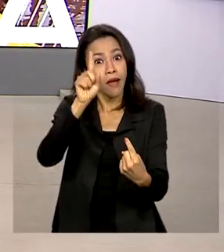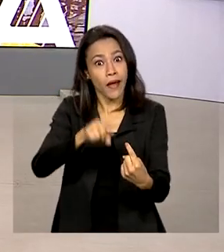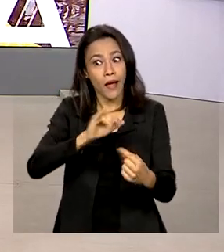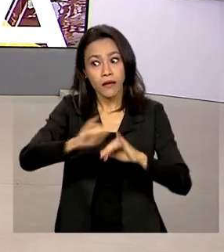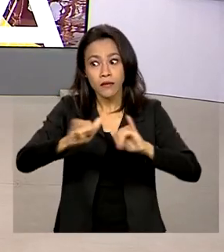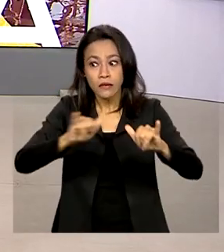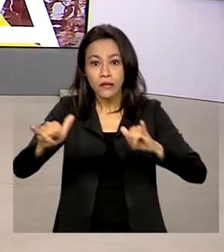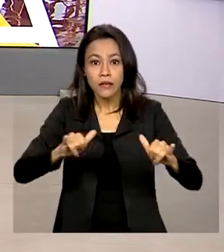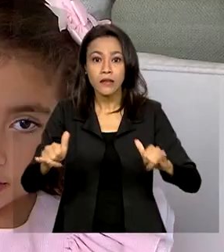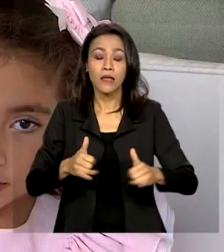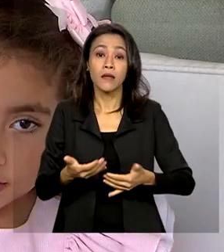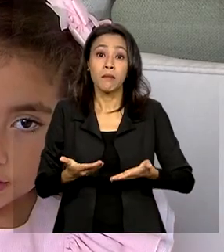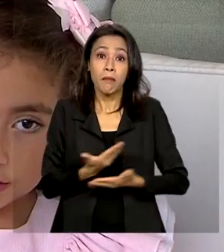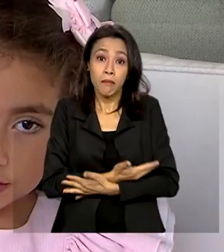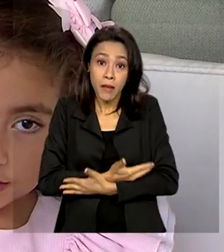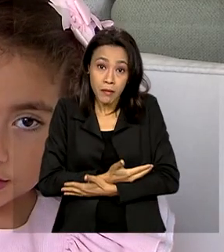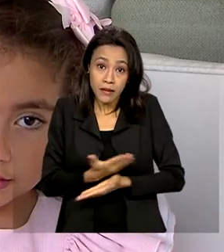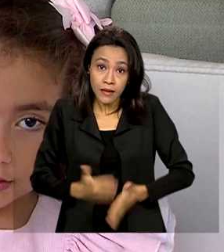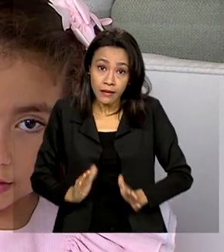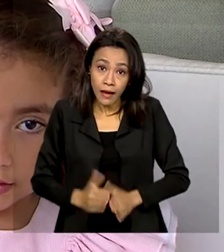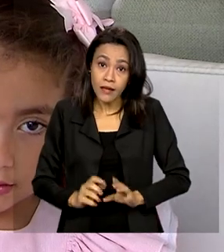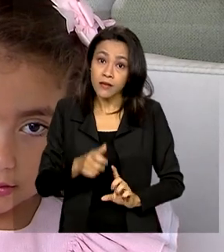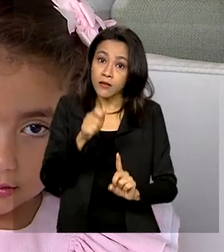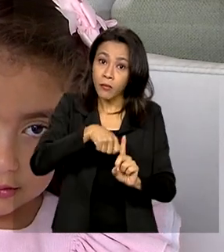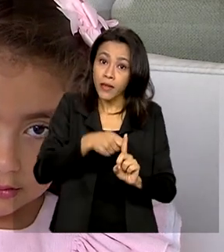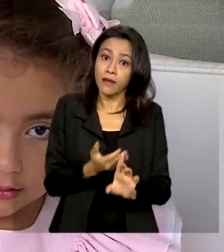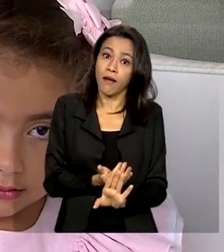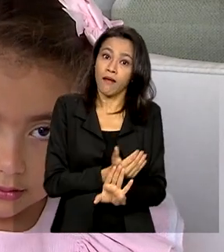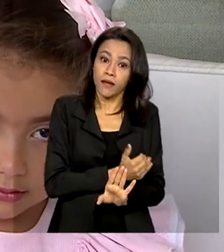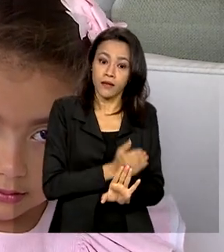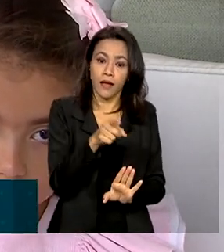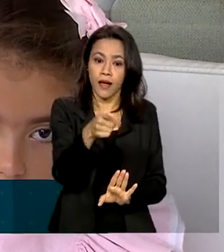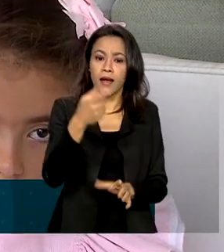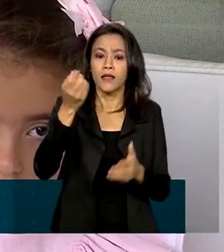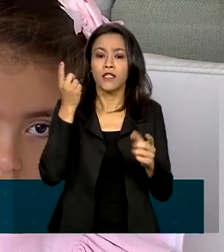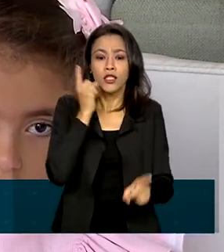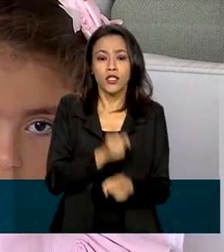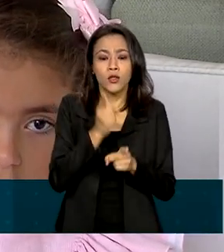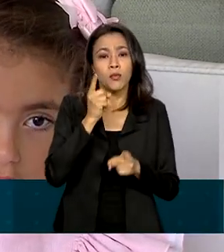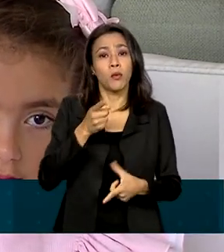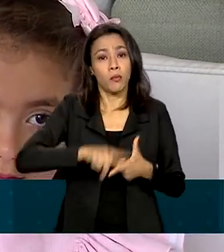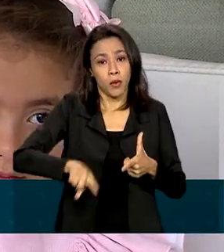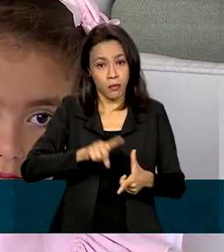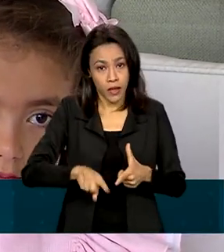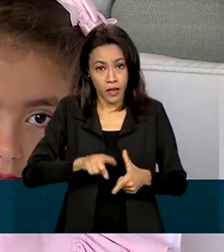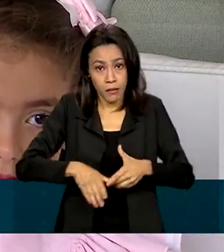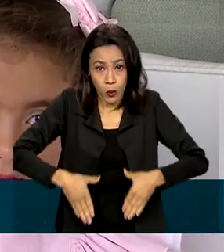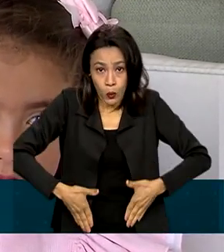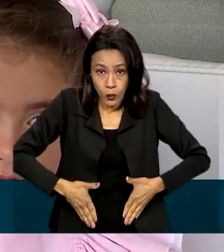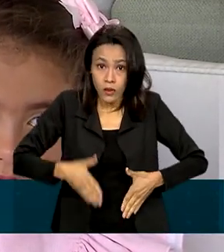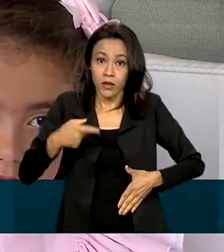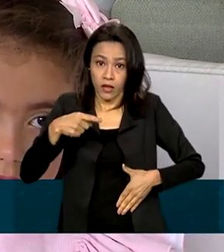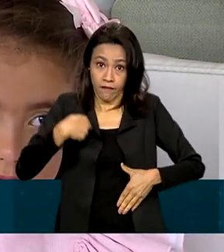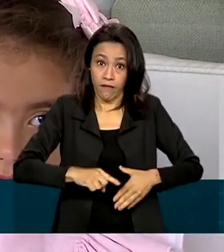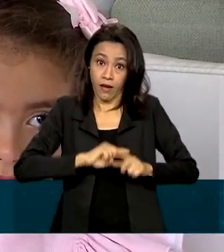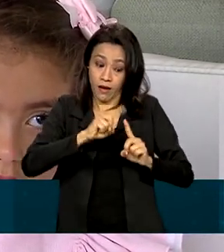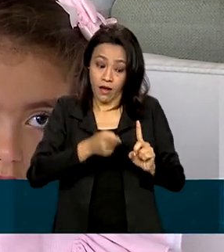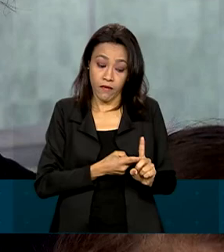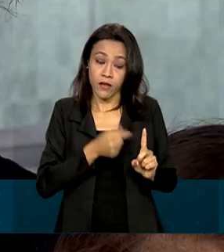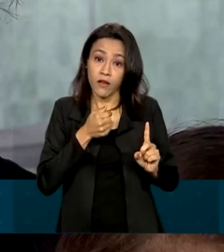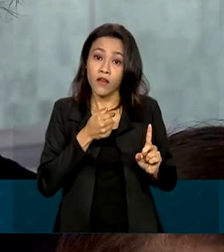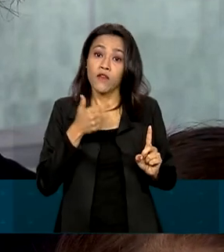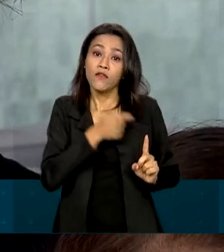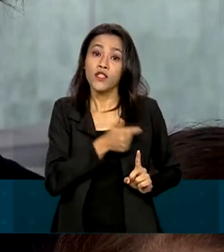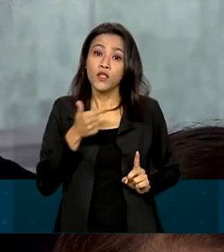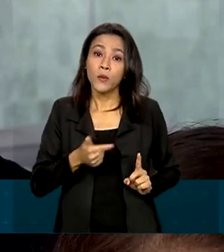bebês prematuros. Nathalie descobriu um problema no útero quando estava grávida. Com 22 semanas de gestação,